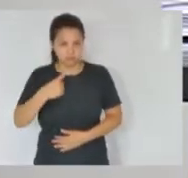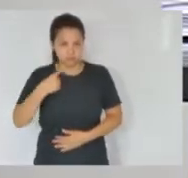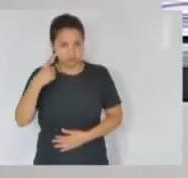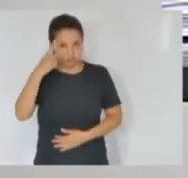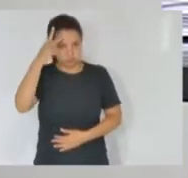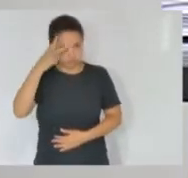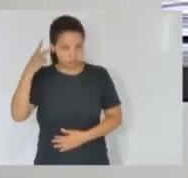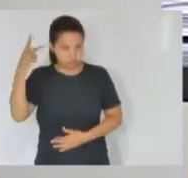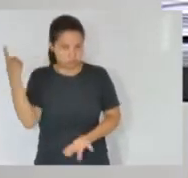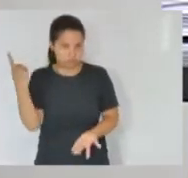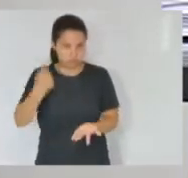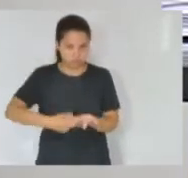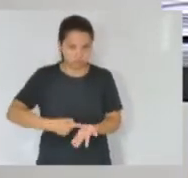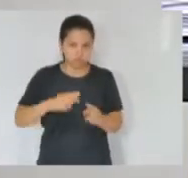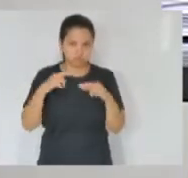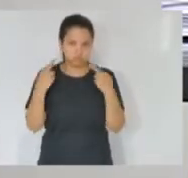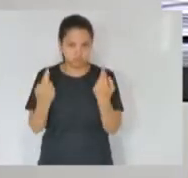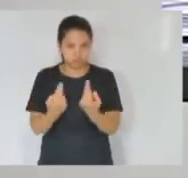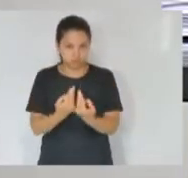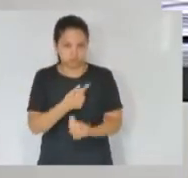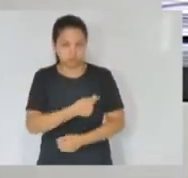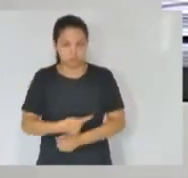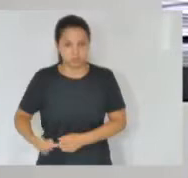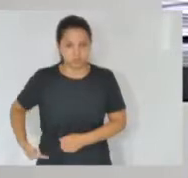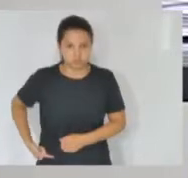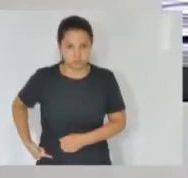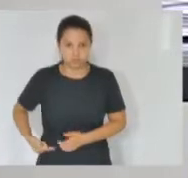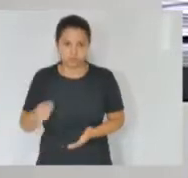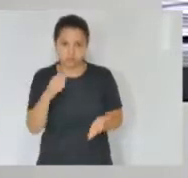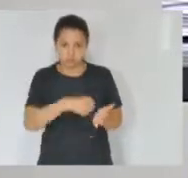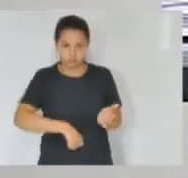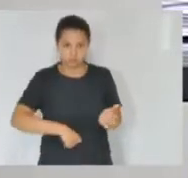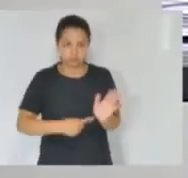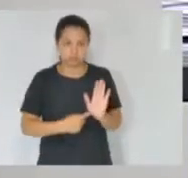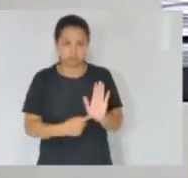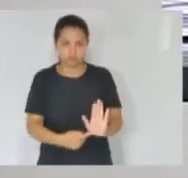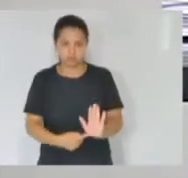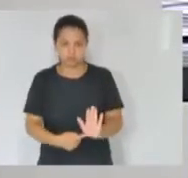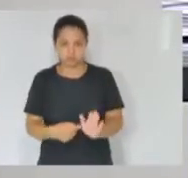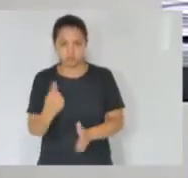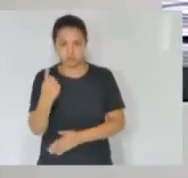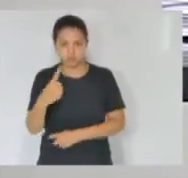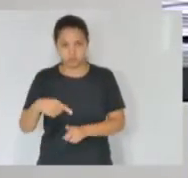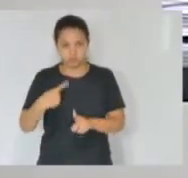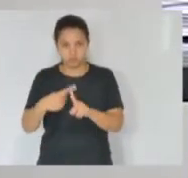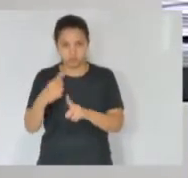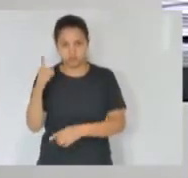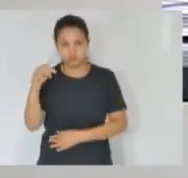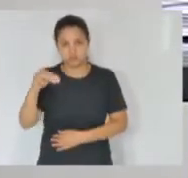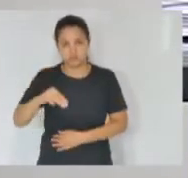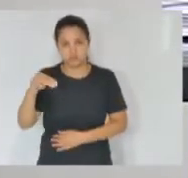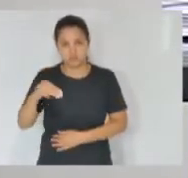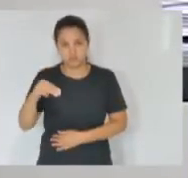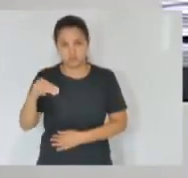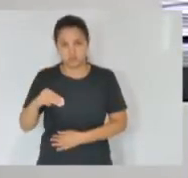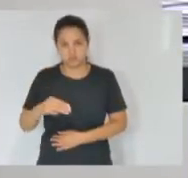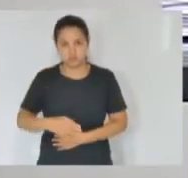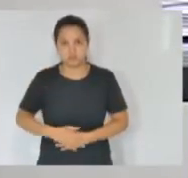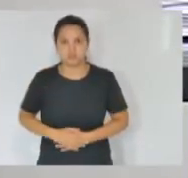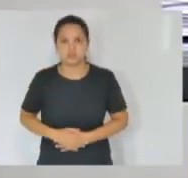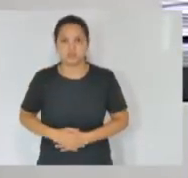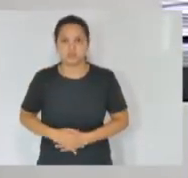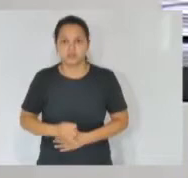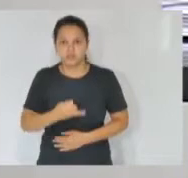com o governador para me mostrar o abaixo-assinado. Pra... Mais um minuto, deputado. Por favor, mais um minuto. E,